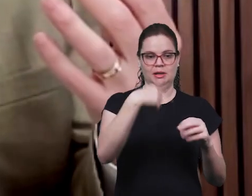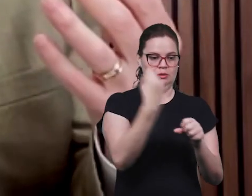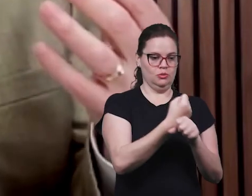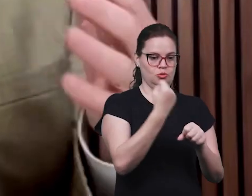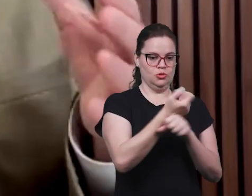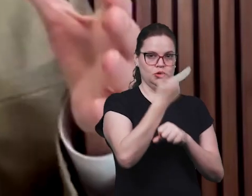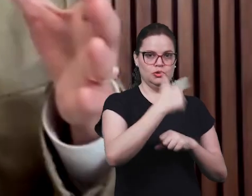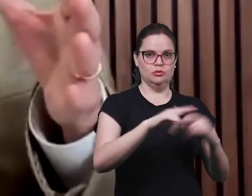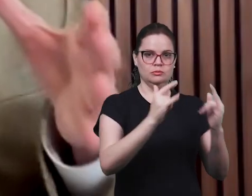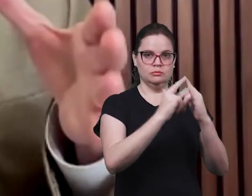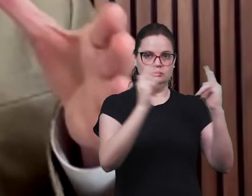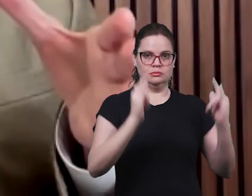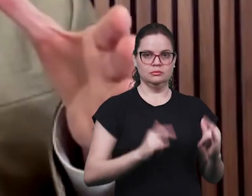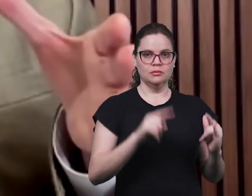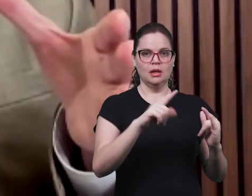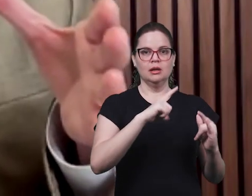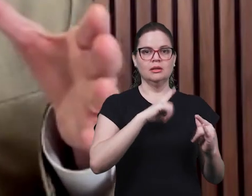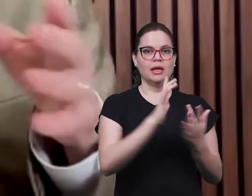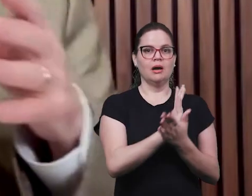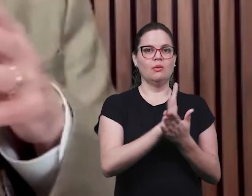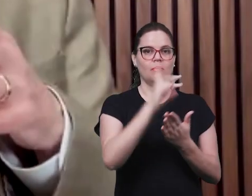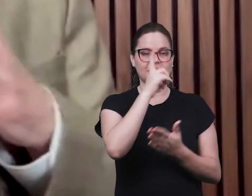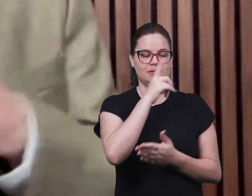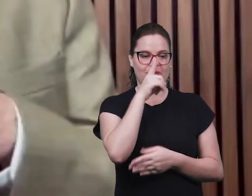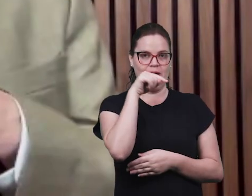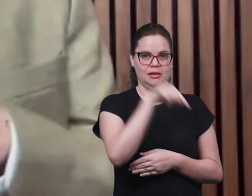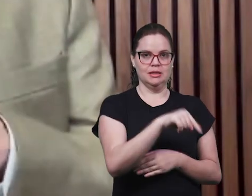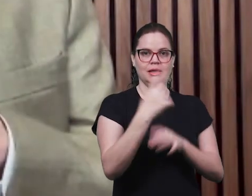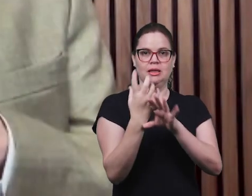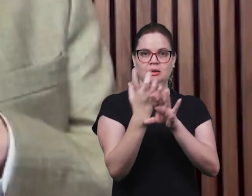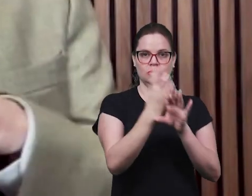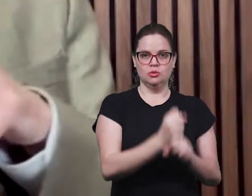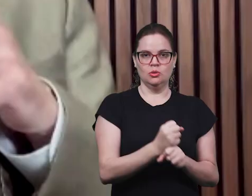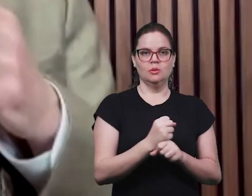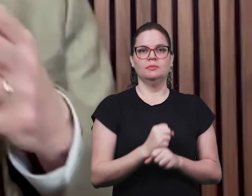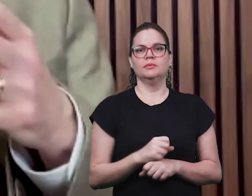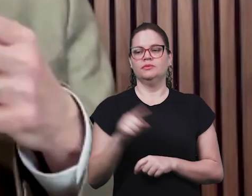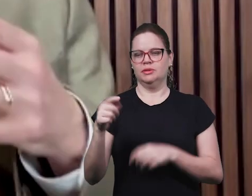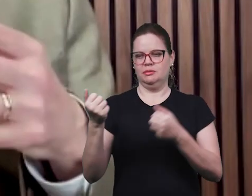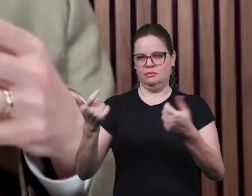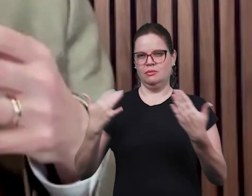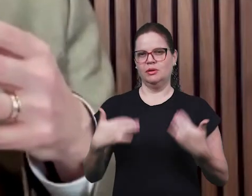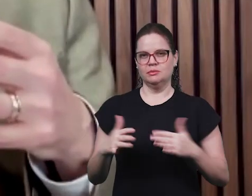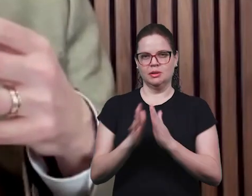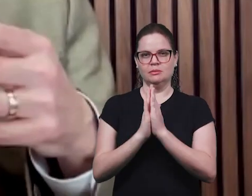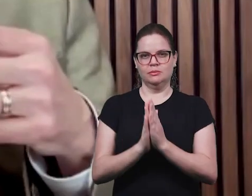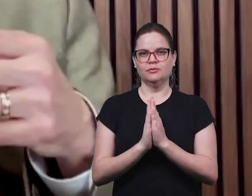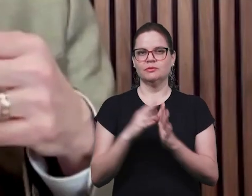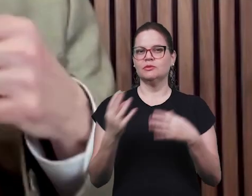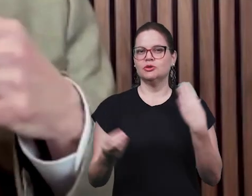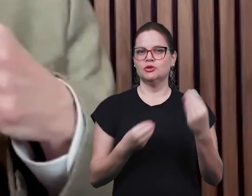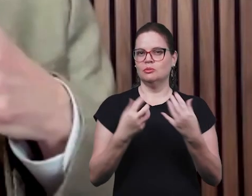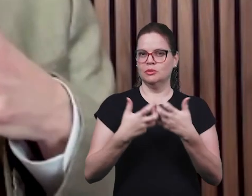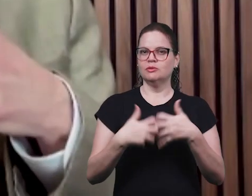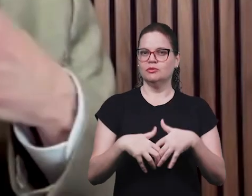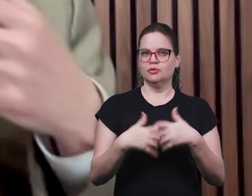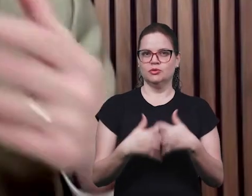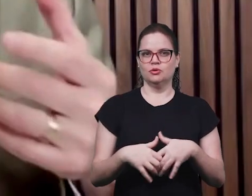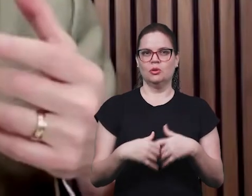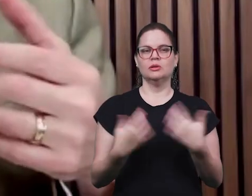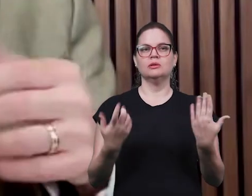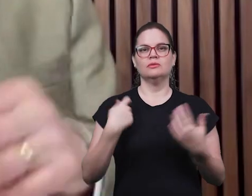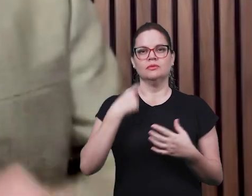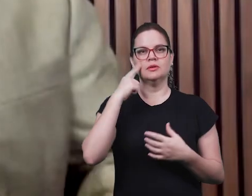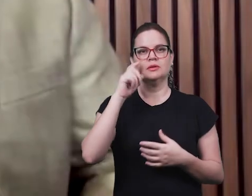nós entendemos como um acerto progressivo. Eu acho que você pode nos explicar um pouquinho mais, pastor Antônio Carlos, Sim.